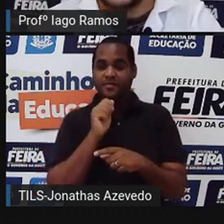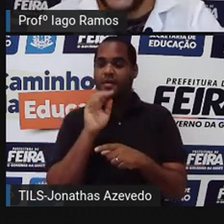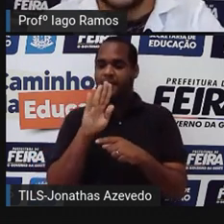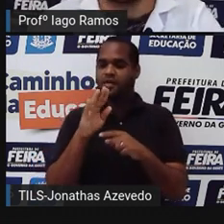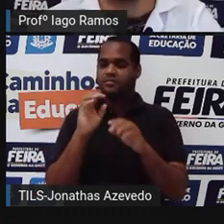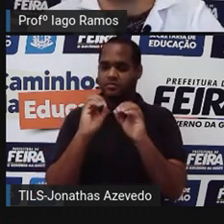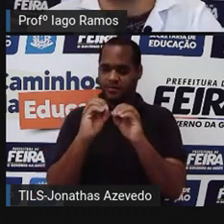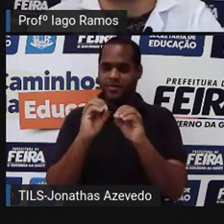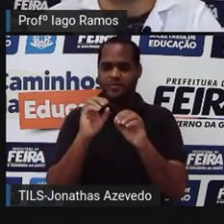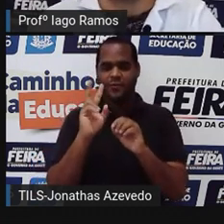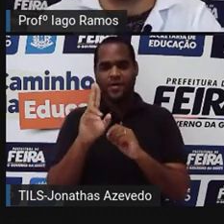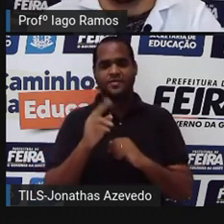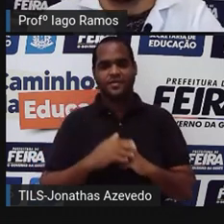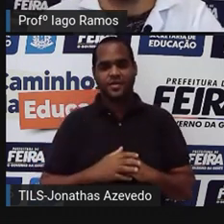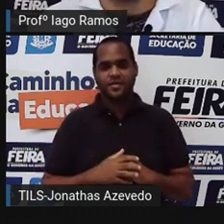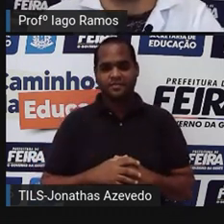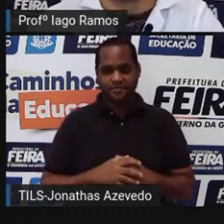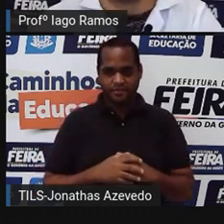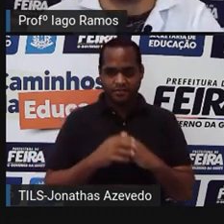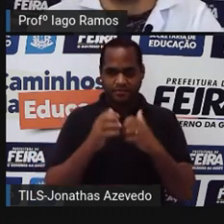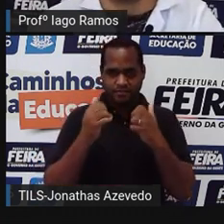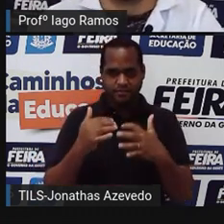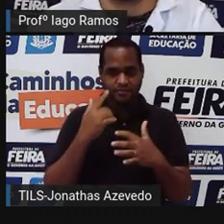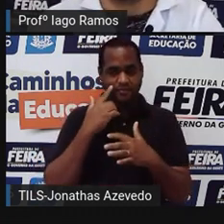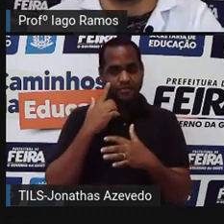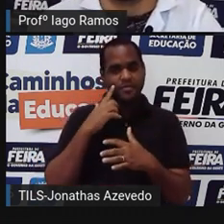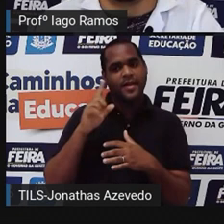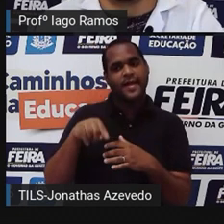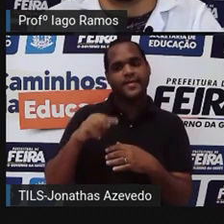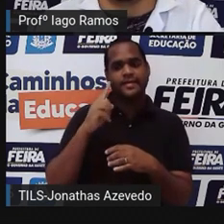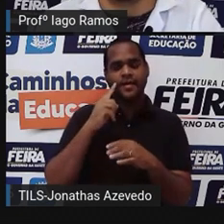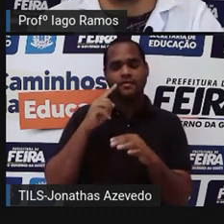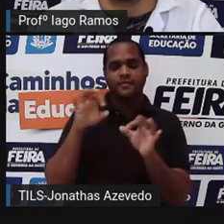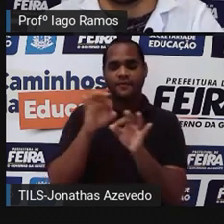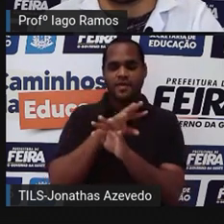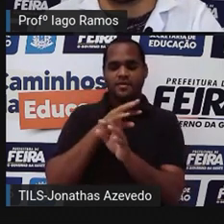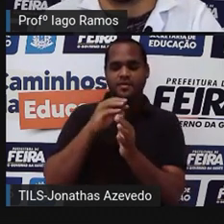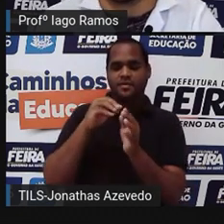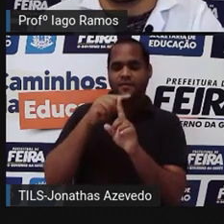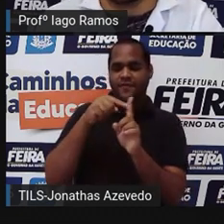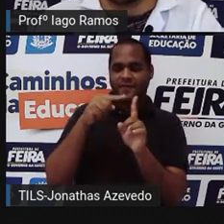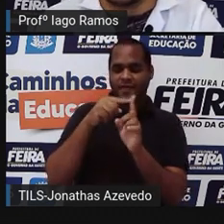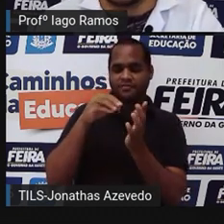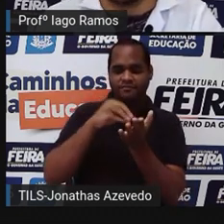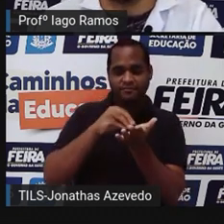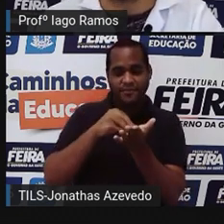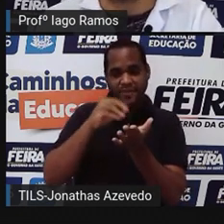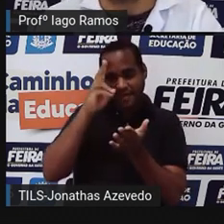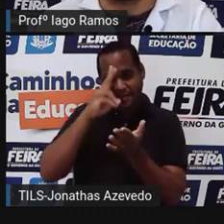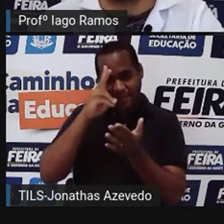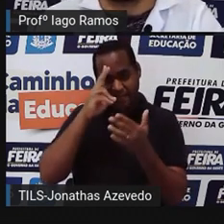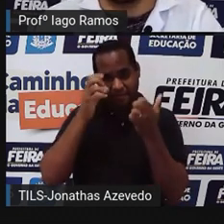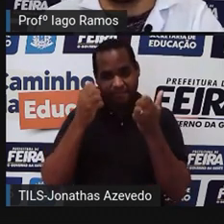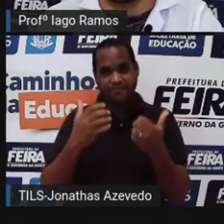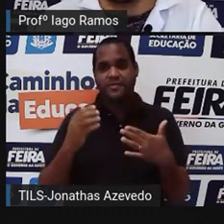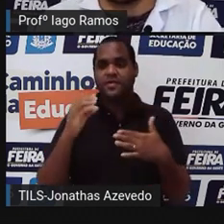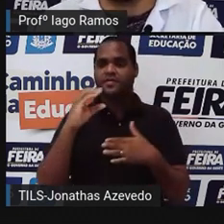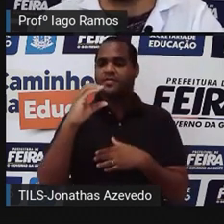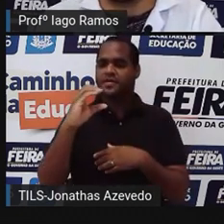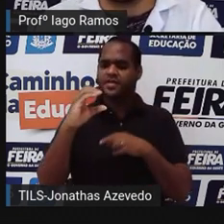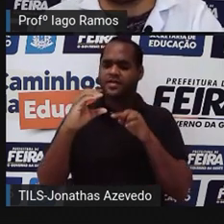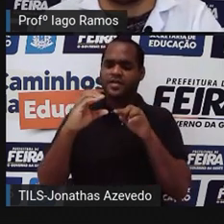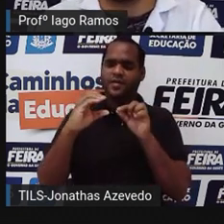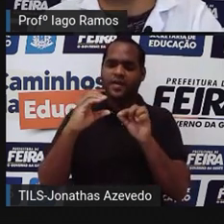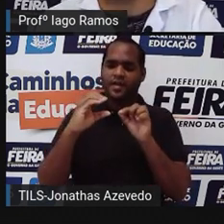igual a zero, tá? E é esse tipo de equação incompleta que a gente está aqui relembrando. E o C